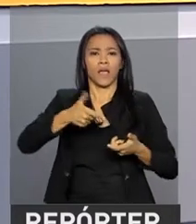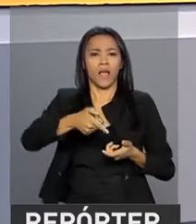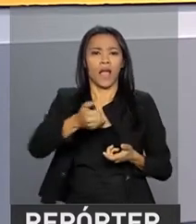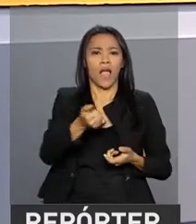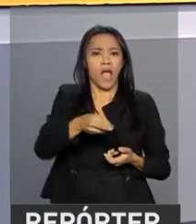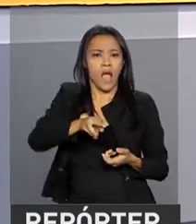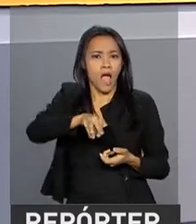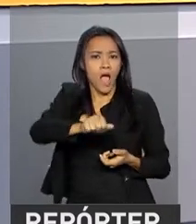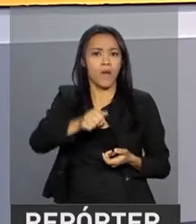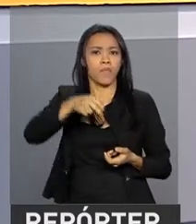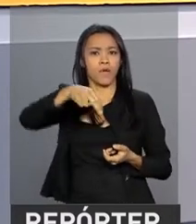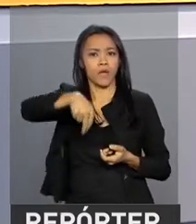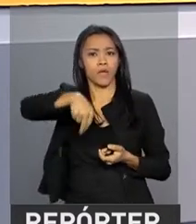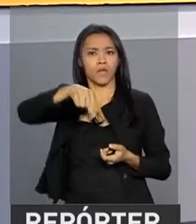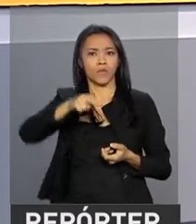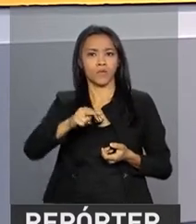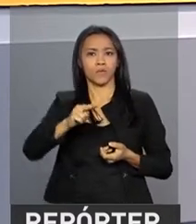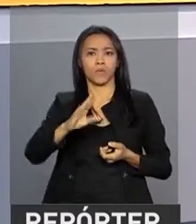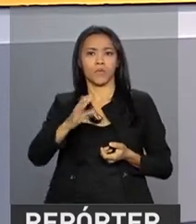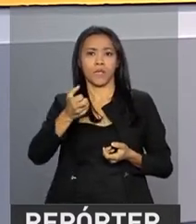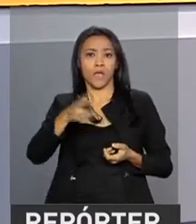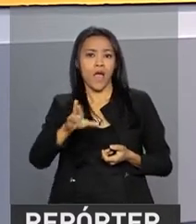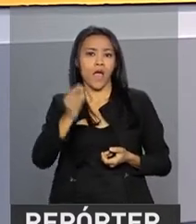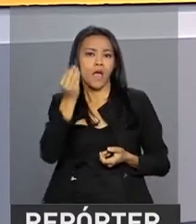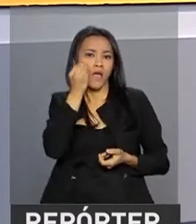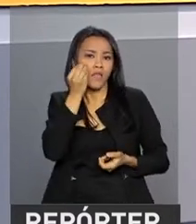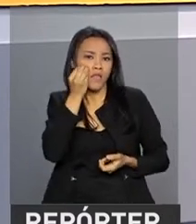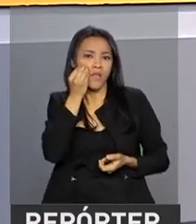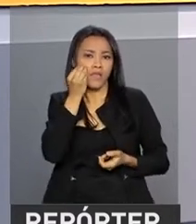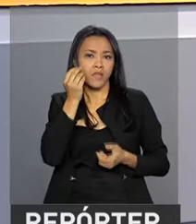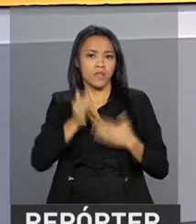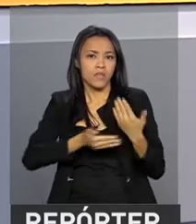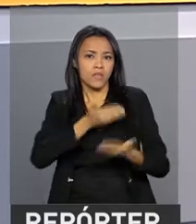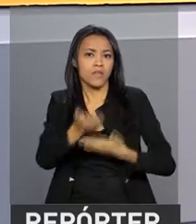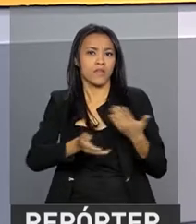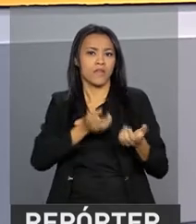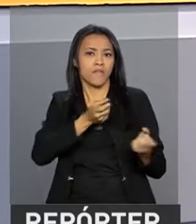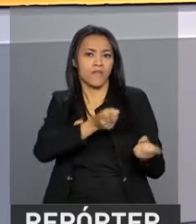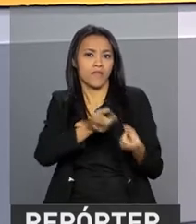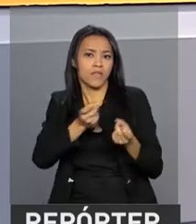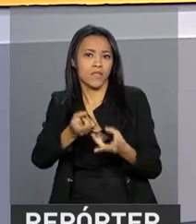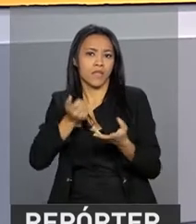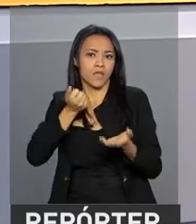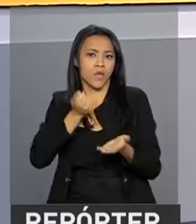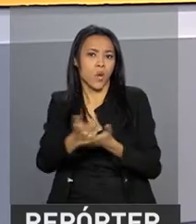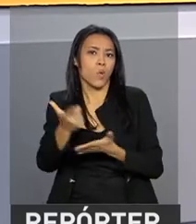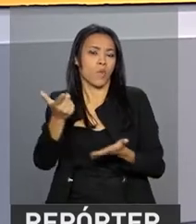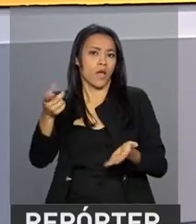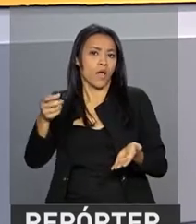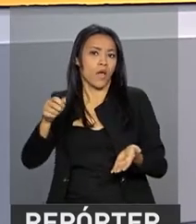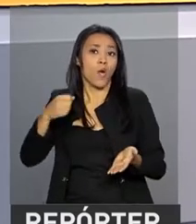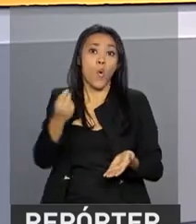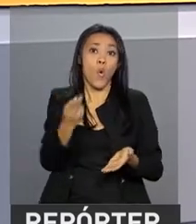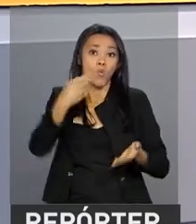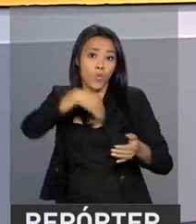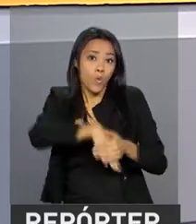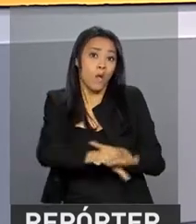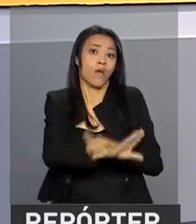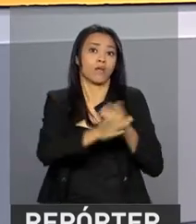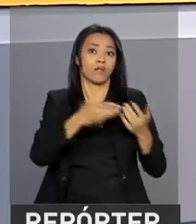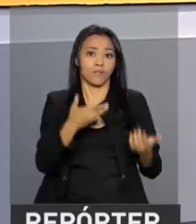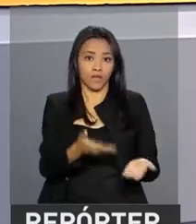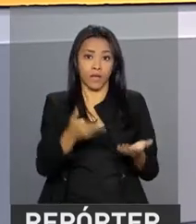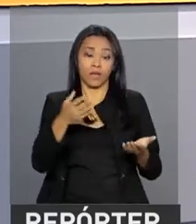nucleares como desenvolver e testar produzir manufaturar comprar possuir ou estocar armas ou utensílios